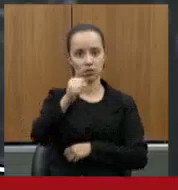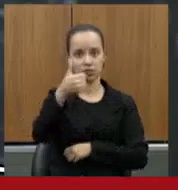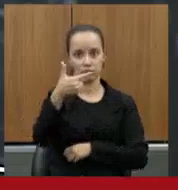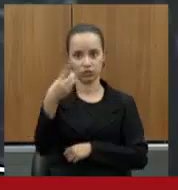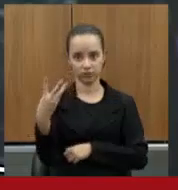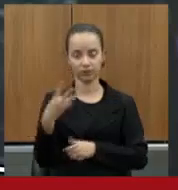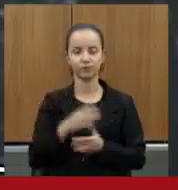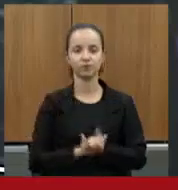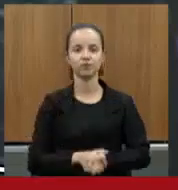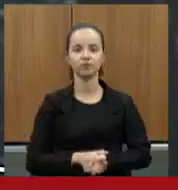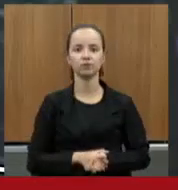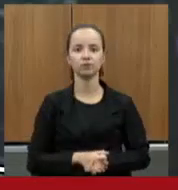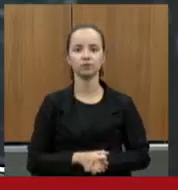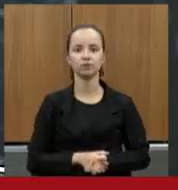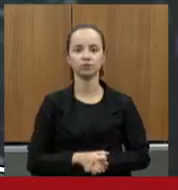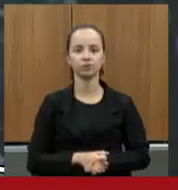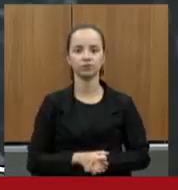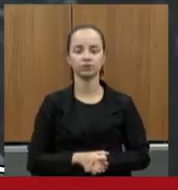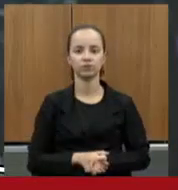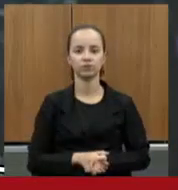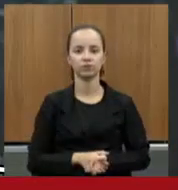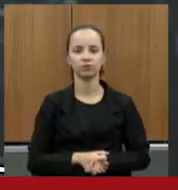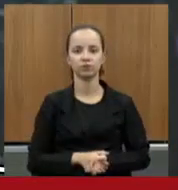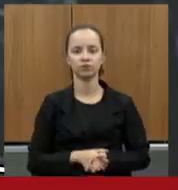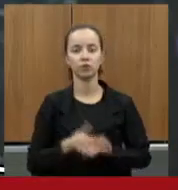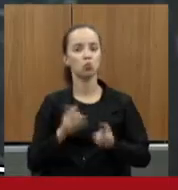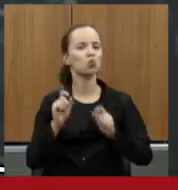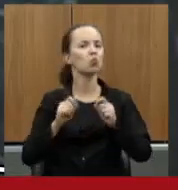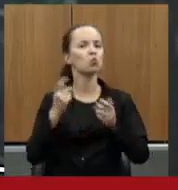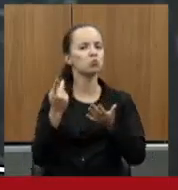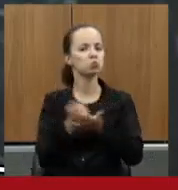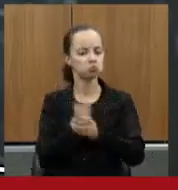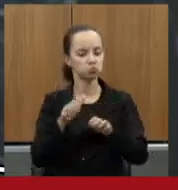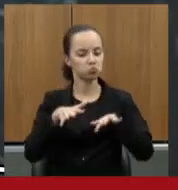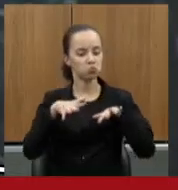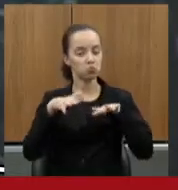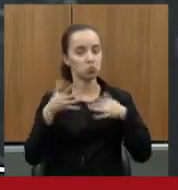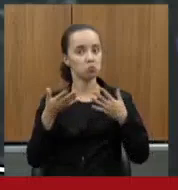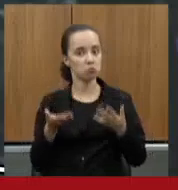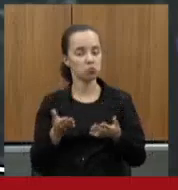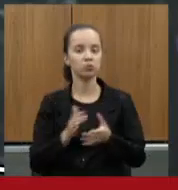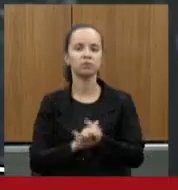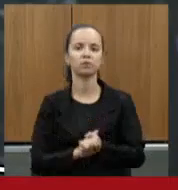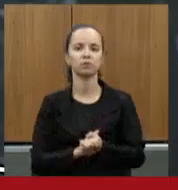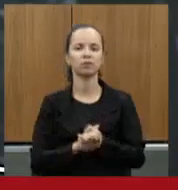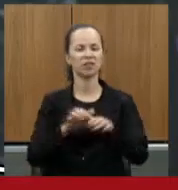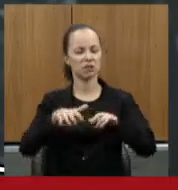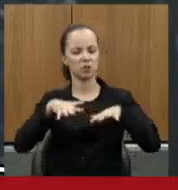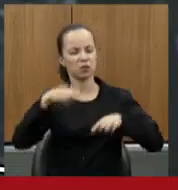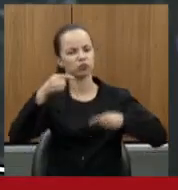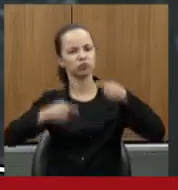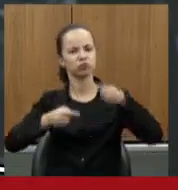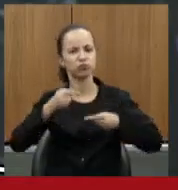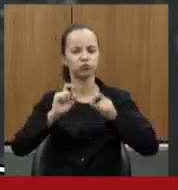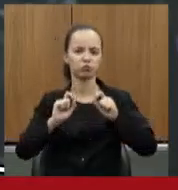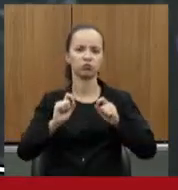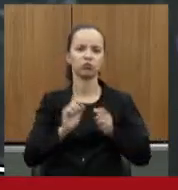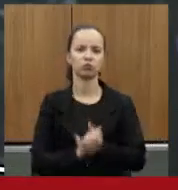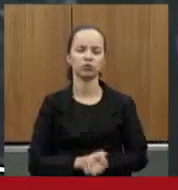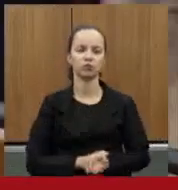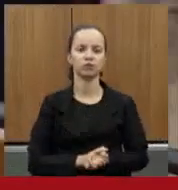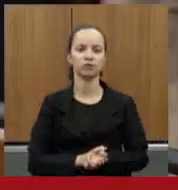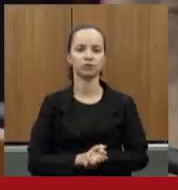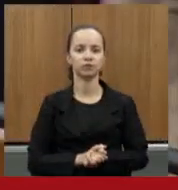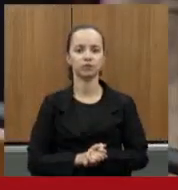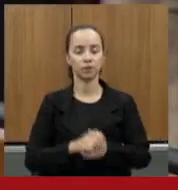1823. E o que sucedeu com essa Assembleia? Essa Assembleia discutiu seriamente